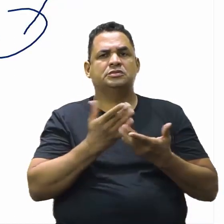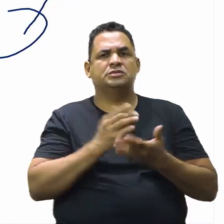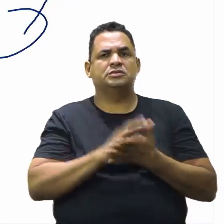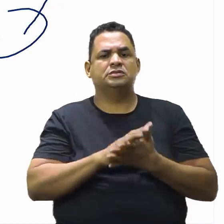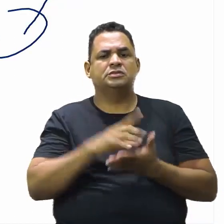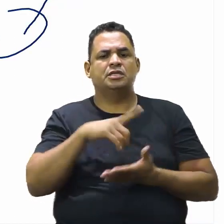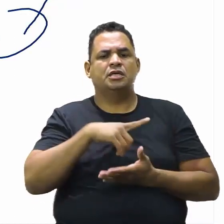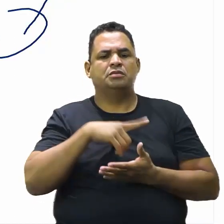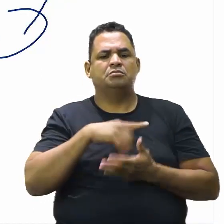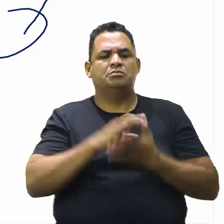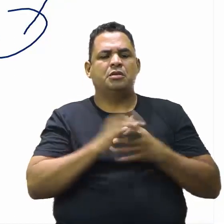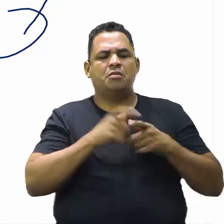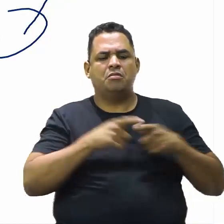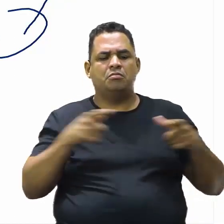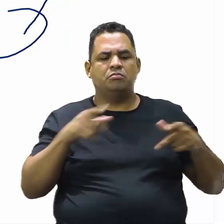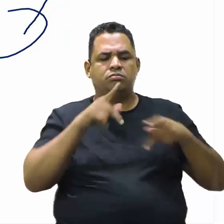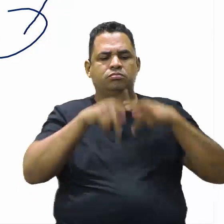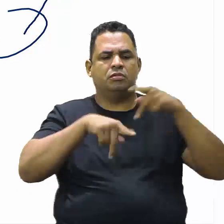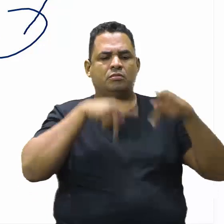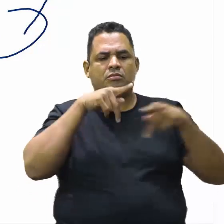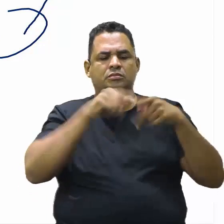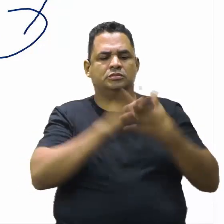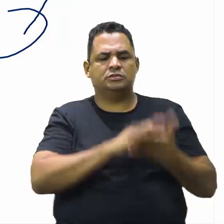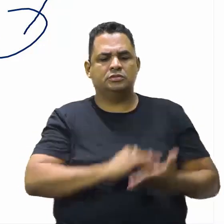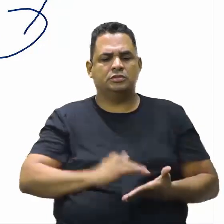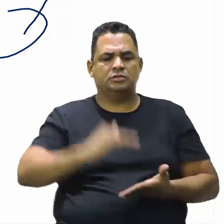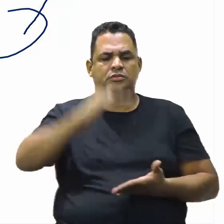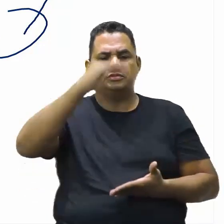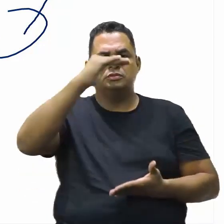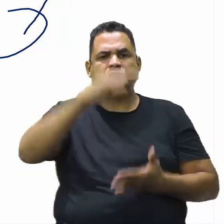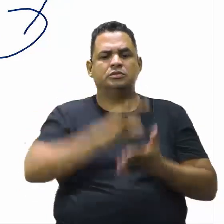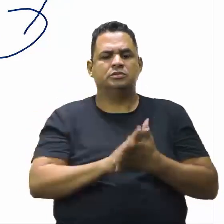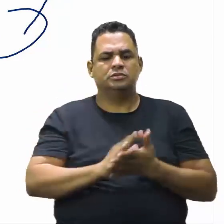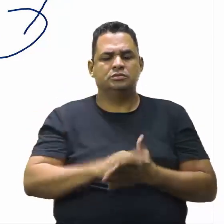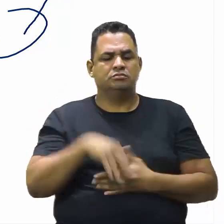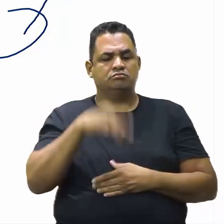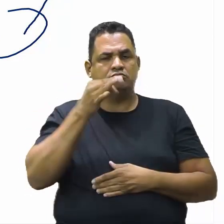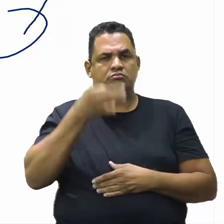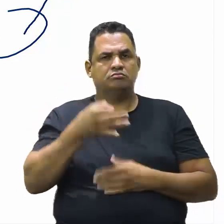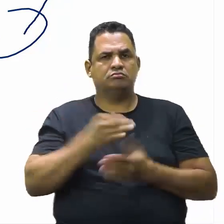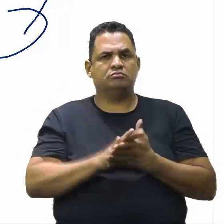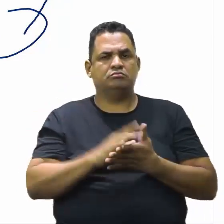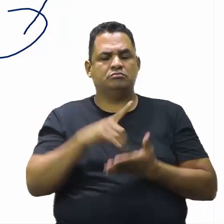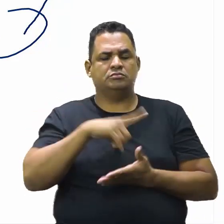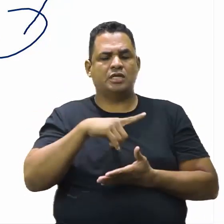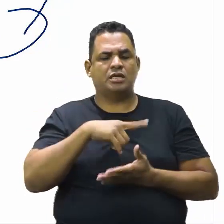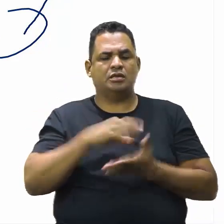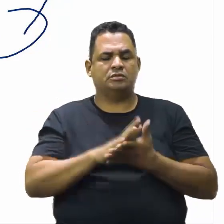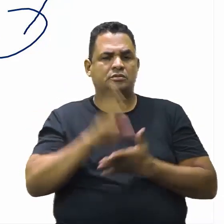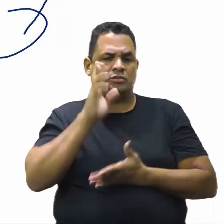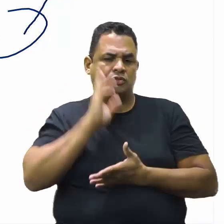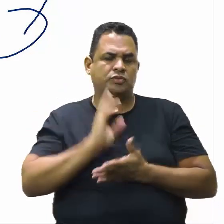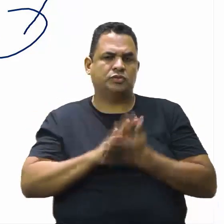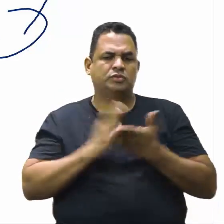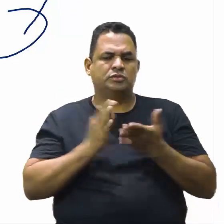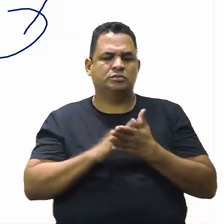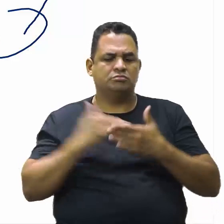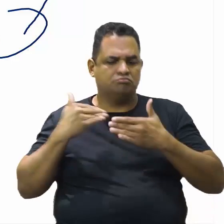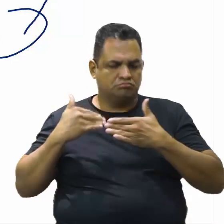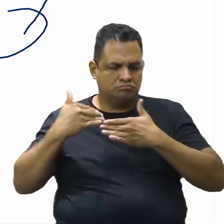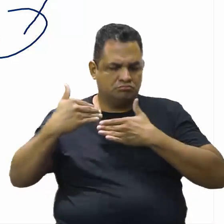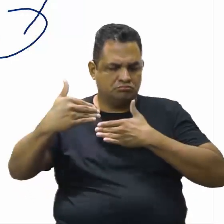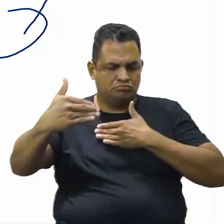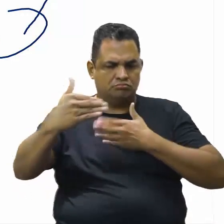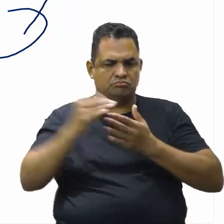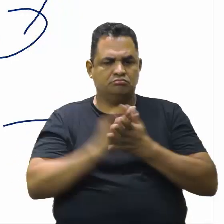a população adulta, certo? Houve em Rondônia também, com o passar dos anos,